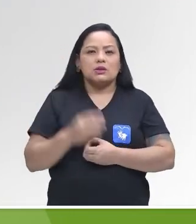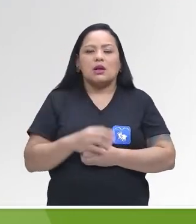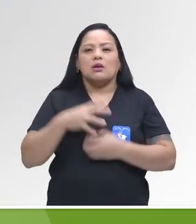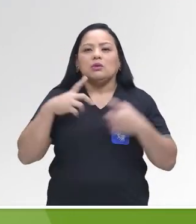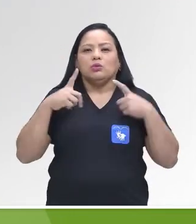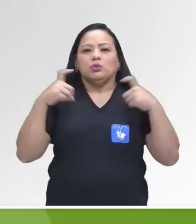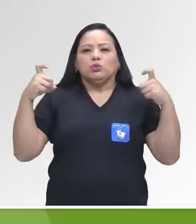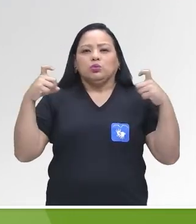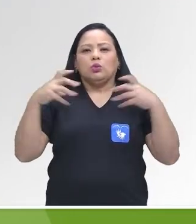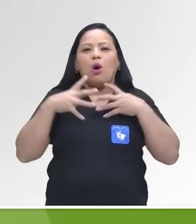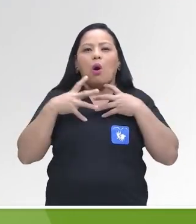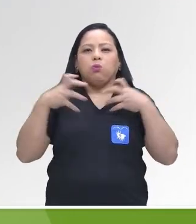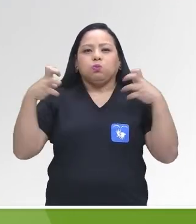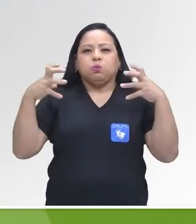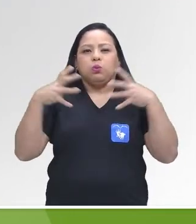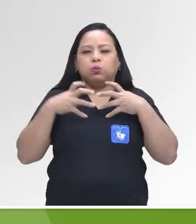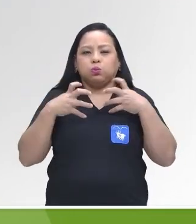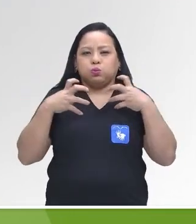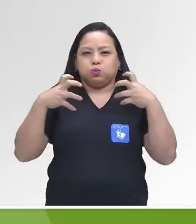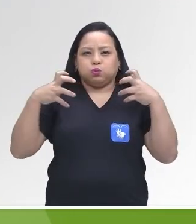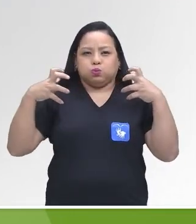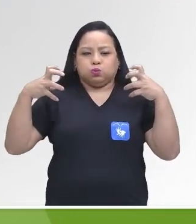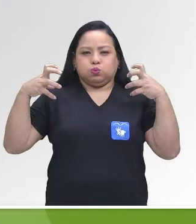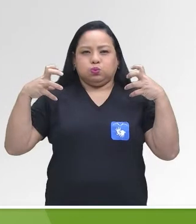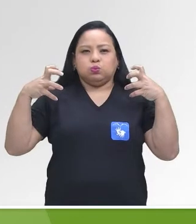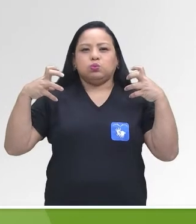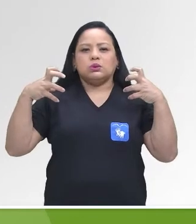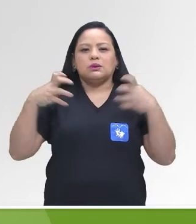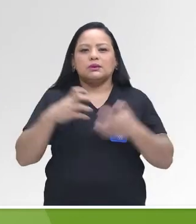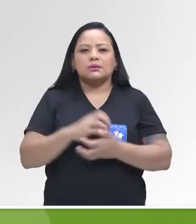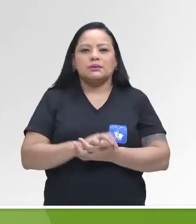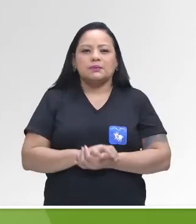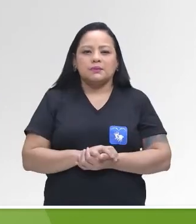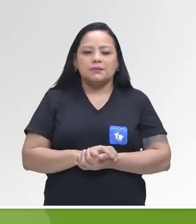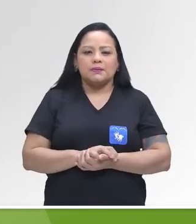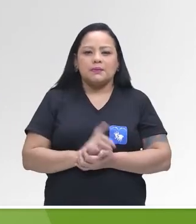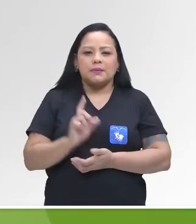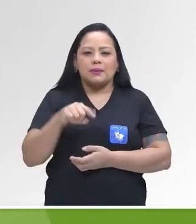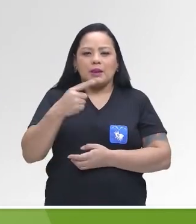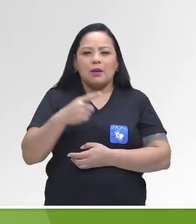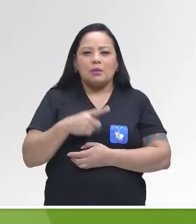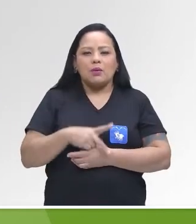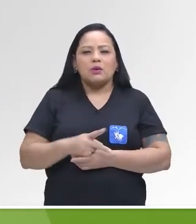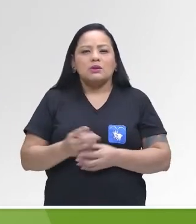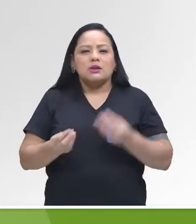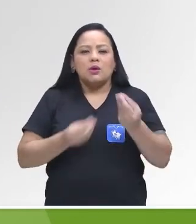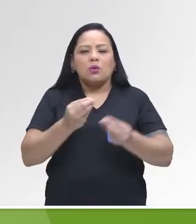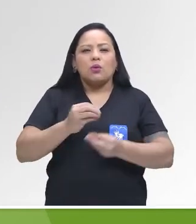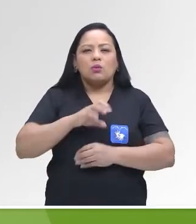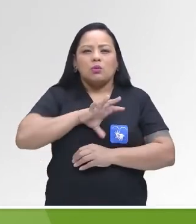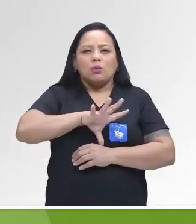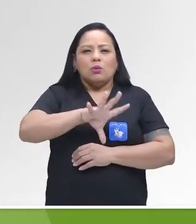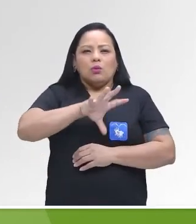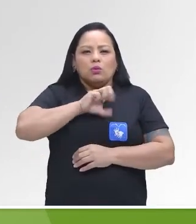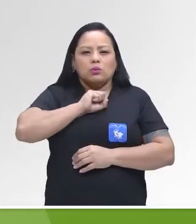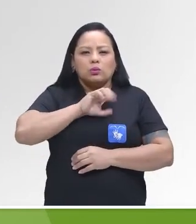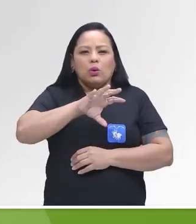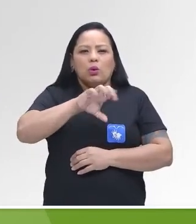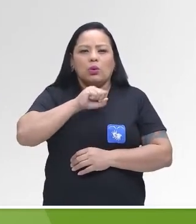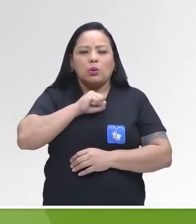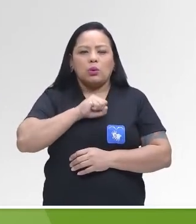coachando. Então, eles inflam papo, tá? E aí, forçam a passagem do ar através das